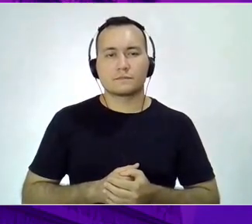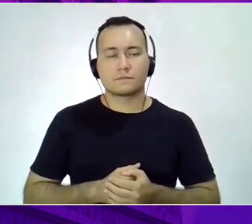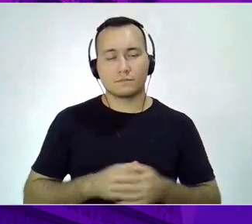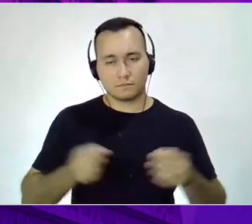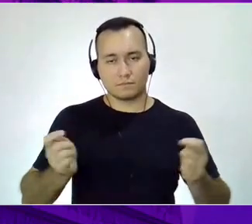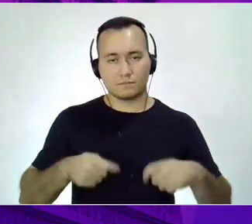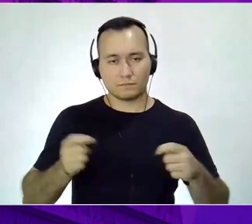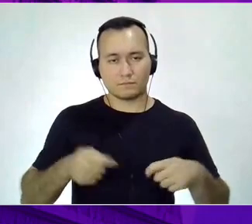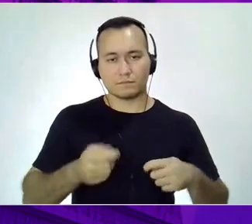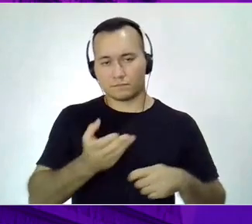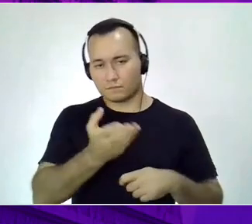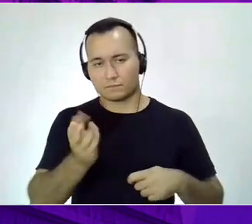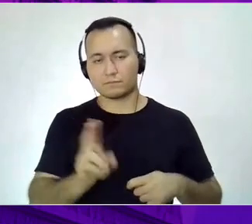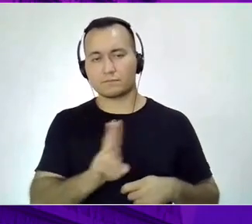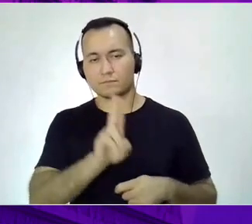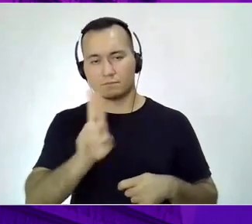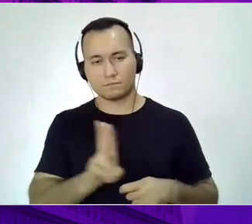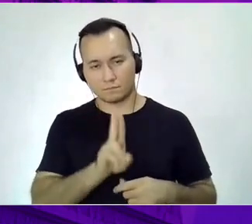isso. Né?